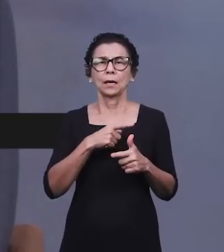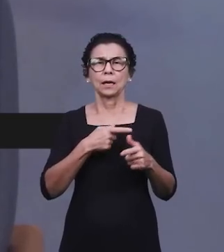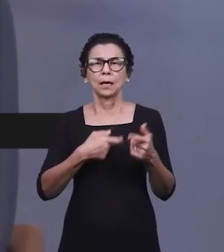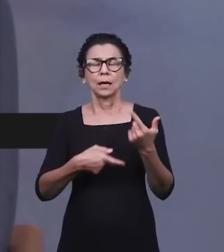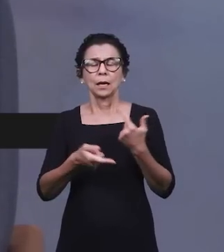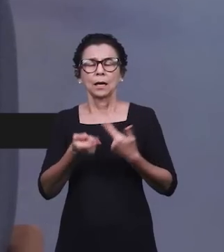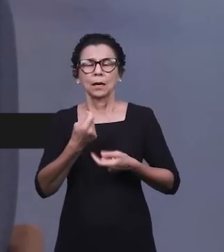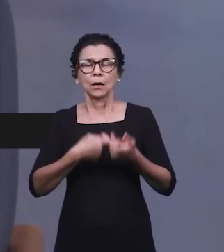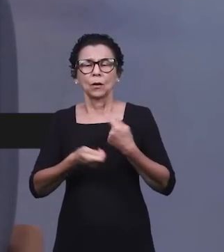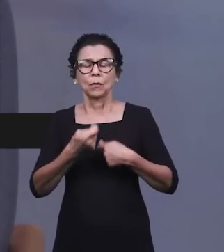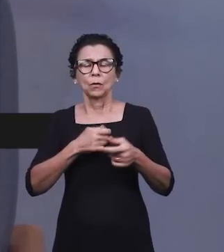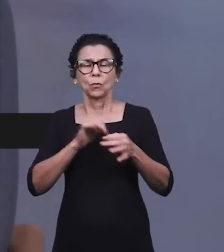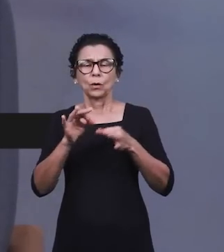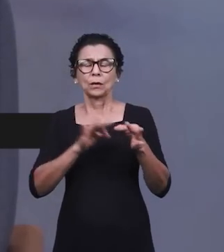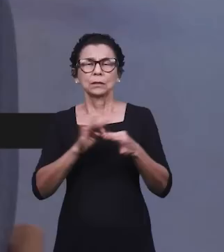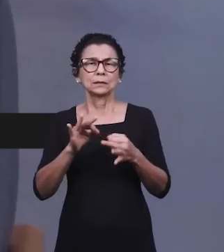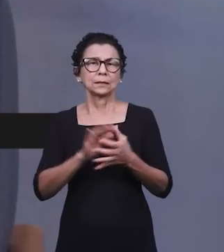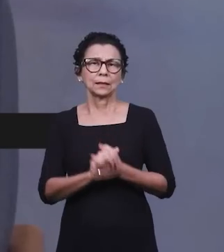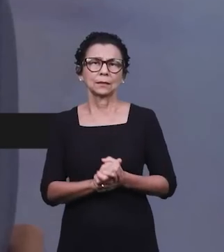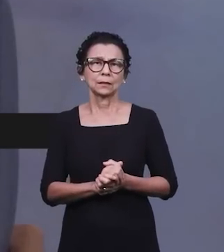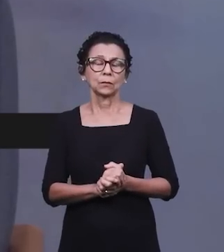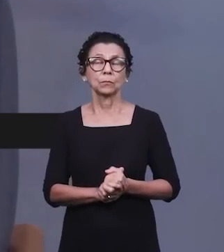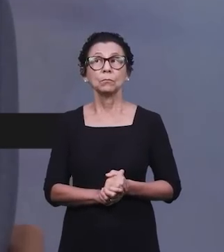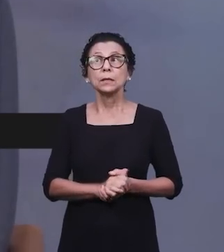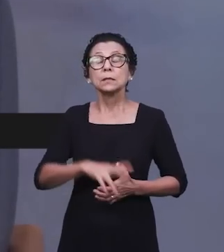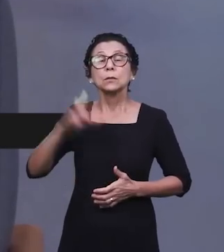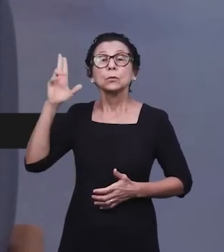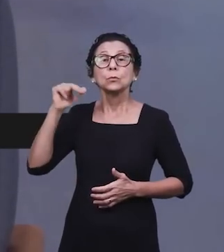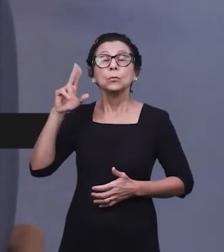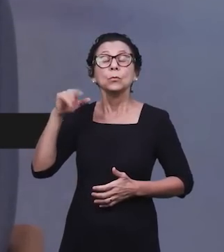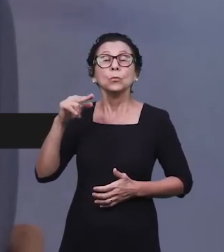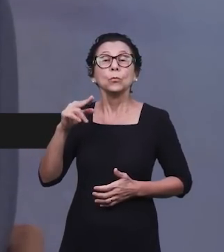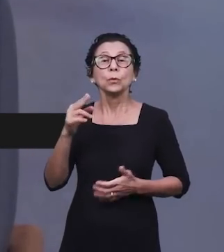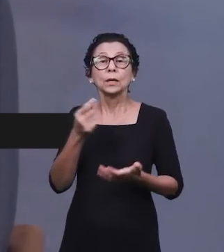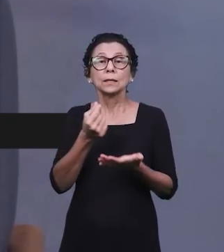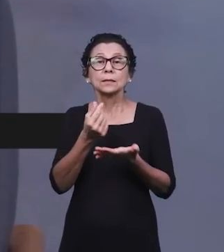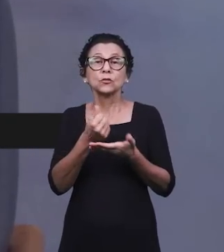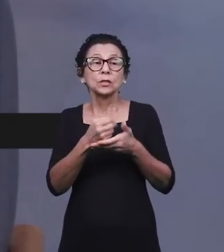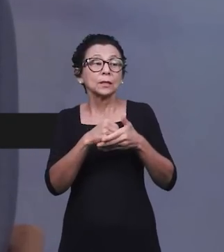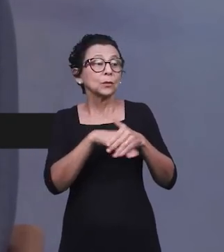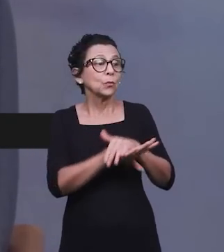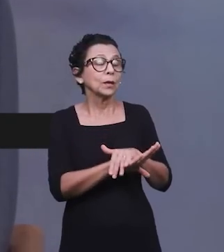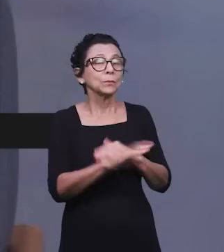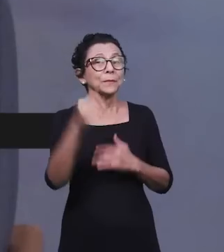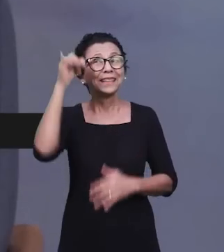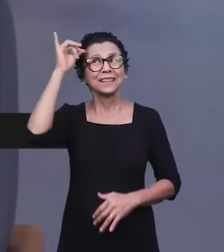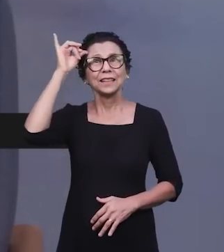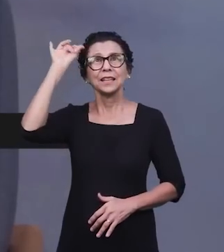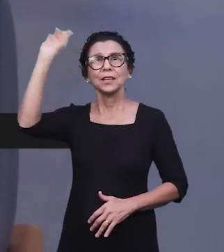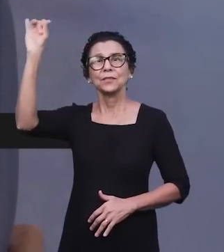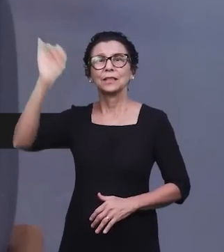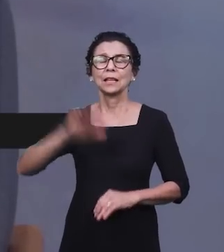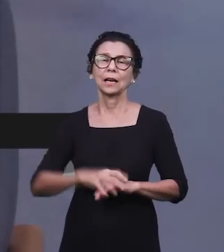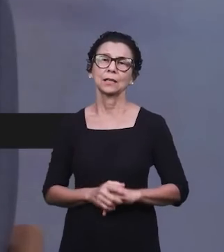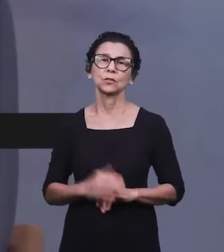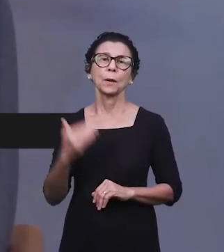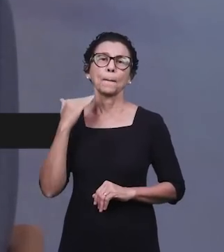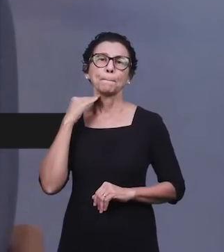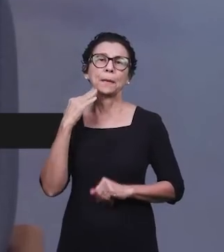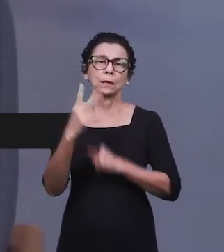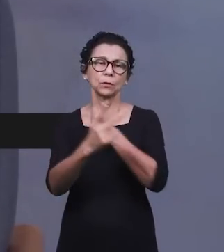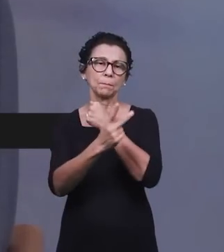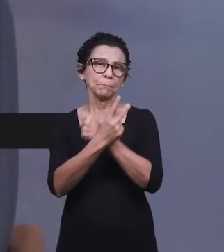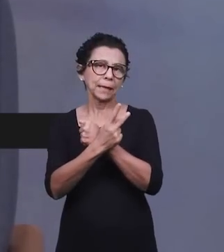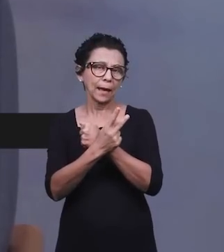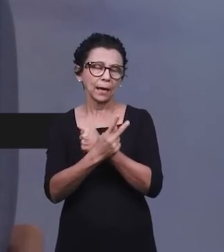nunca terem desenvolvido essa reserva financeira, para que evitem, assim, de pegar empréstimos, de pagar